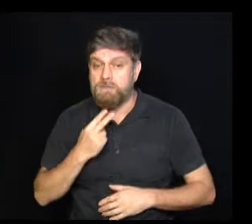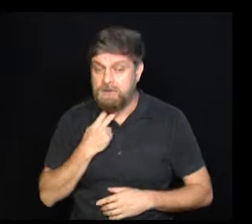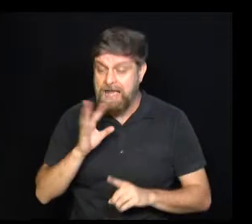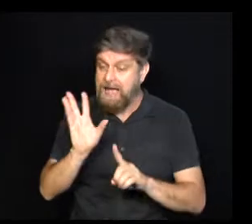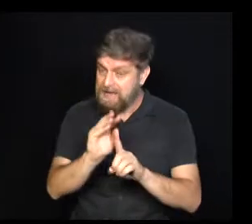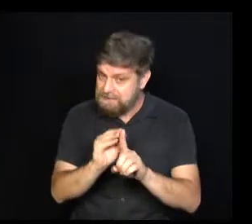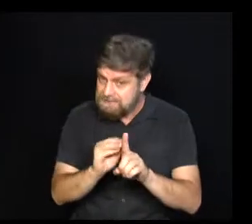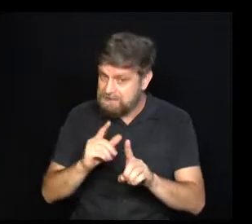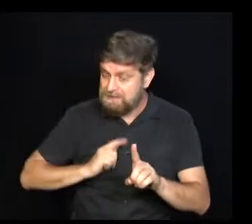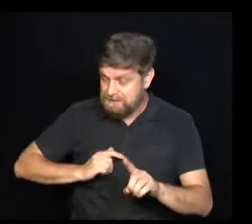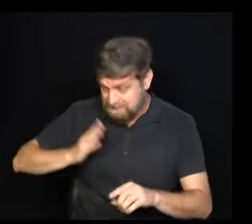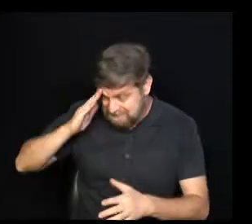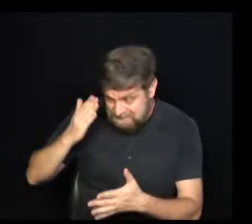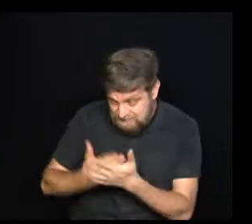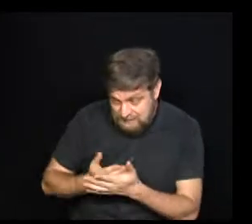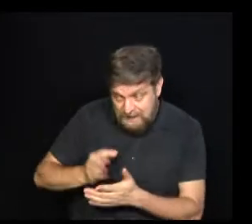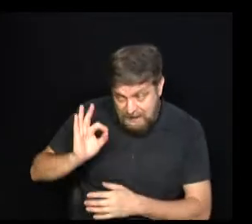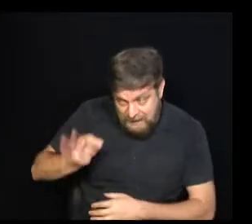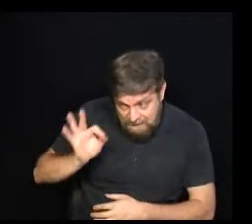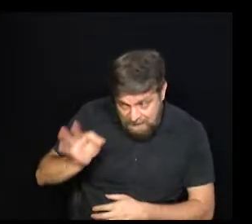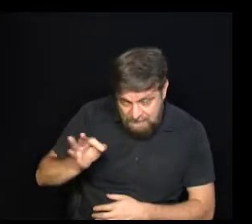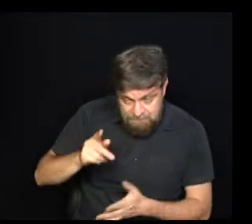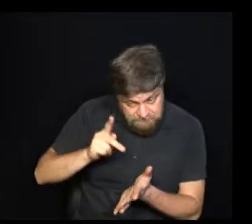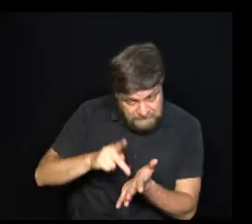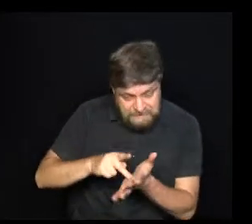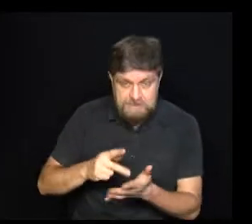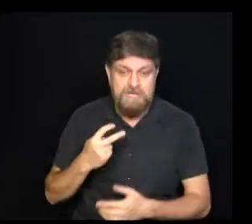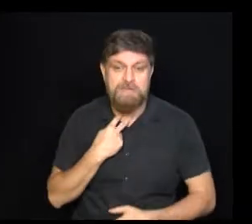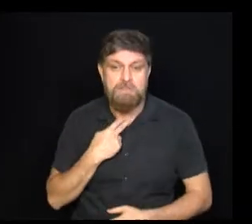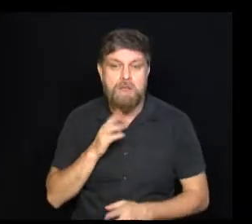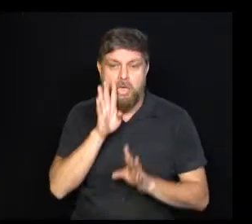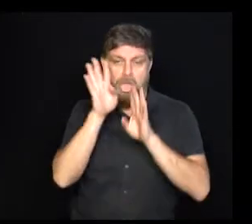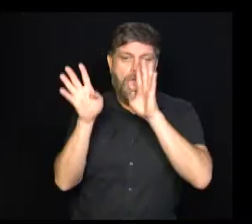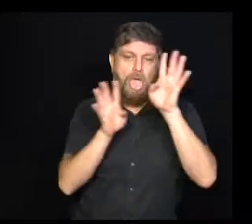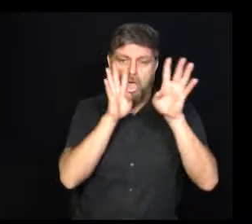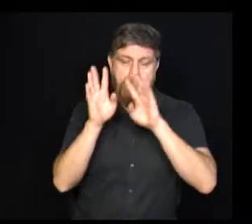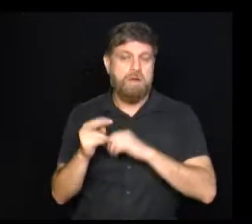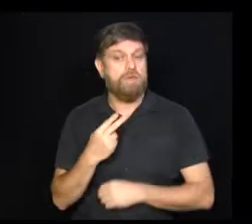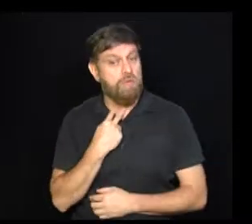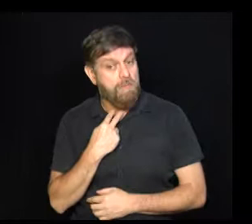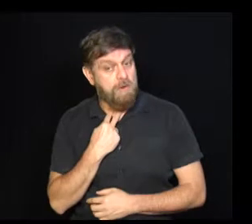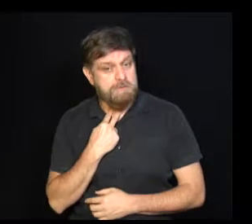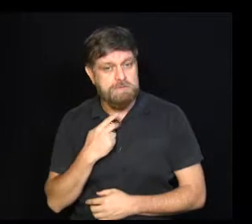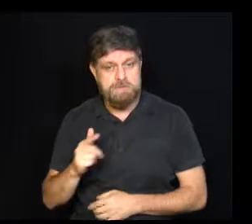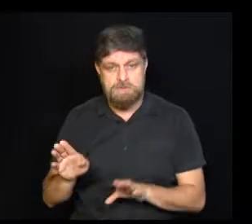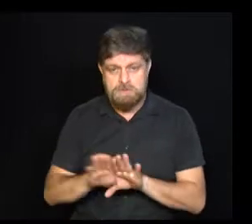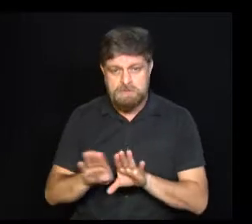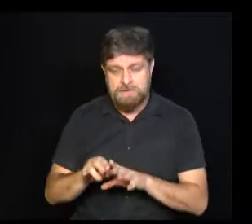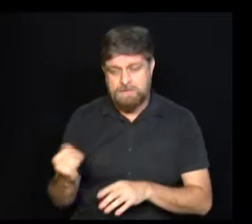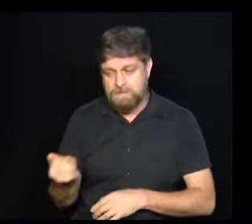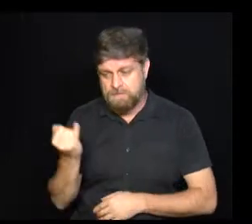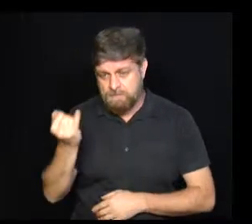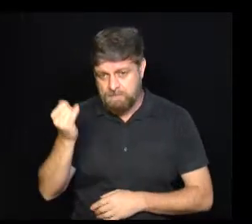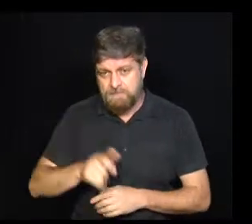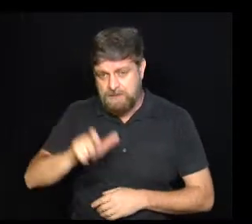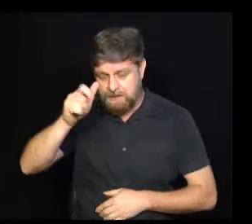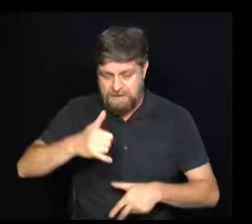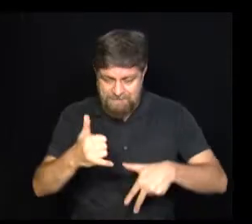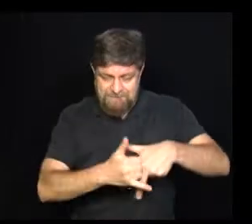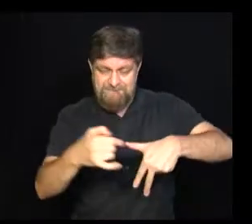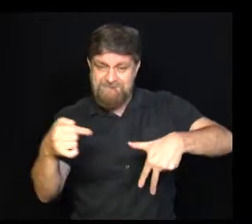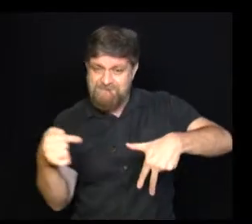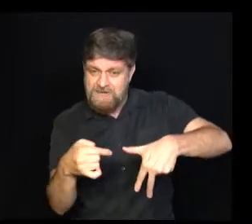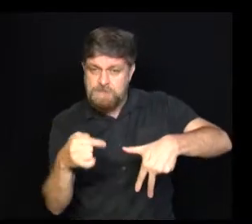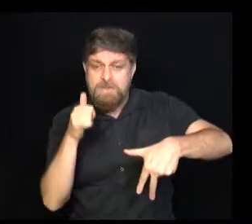que ter certeza de que se trata disso. Também é uma recomendação importante de que a pessoa, a vítima, a mulher